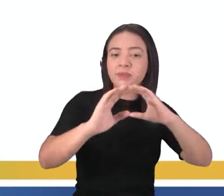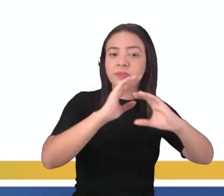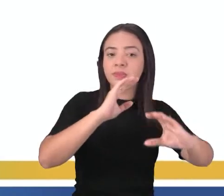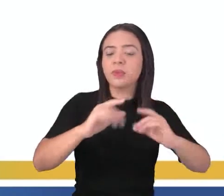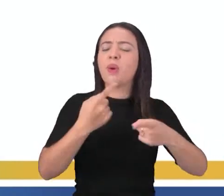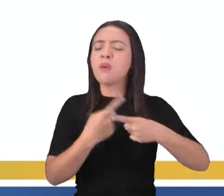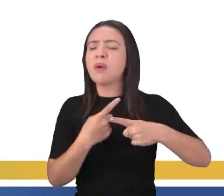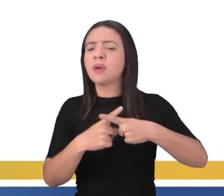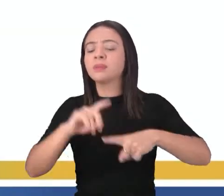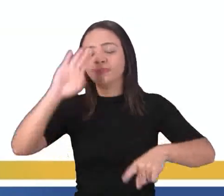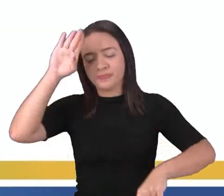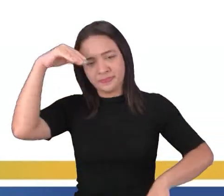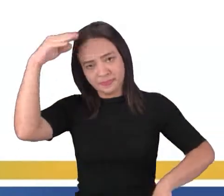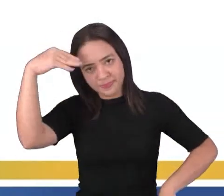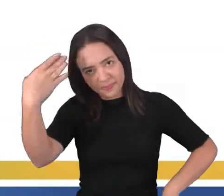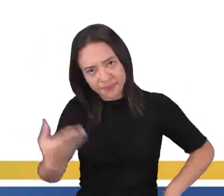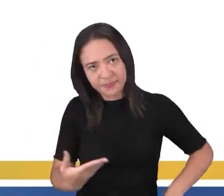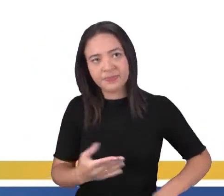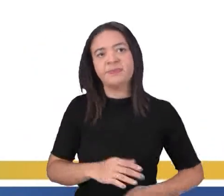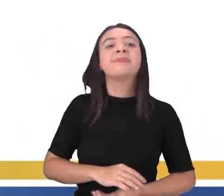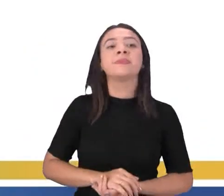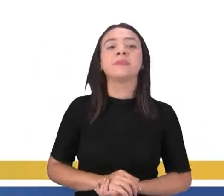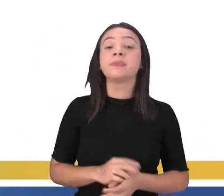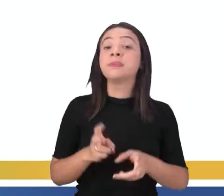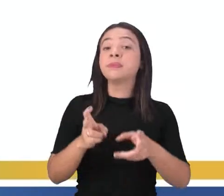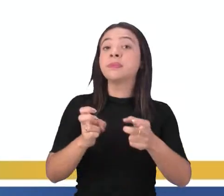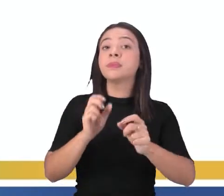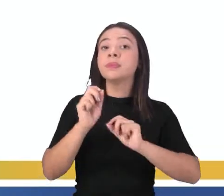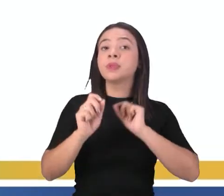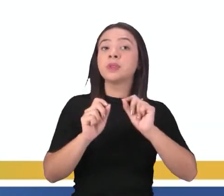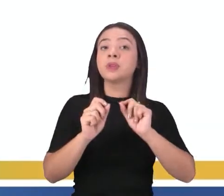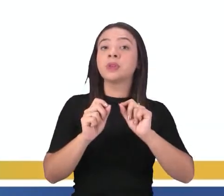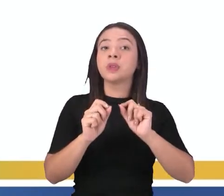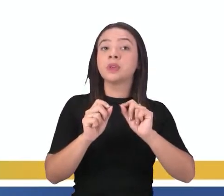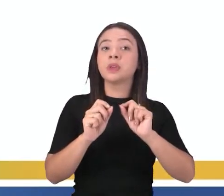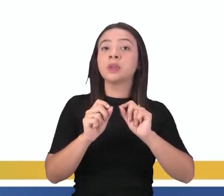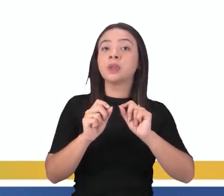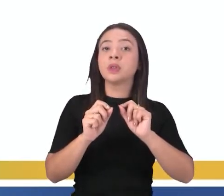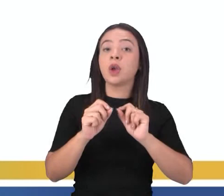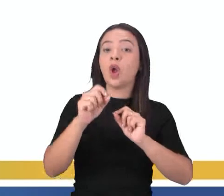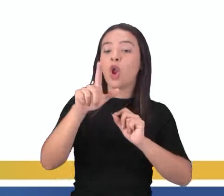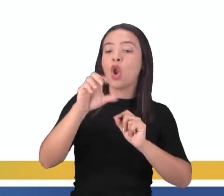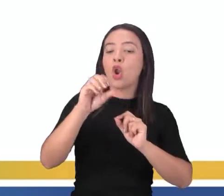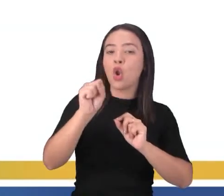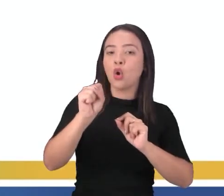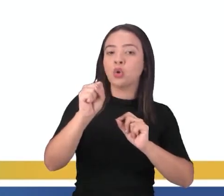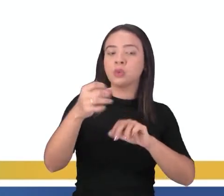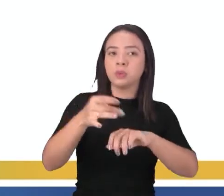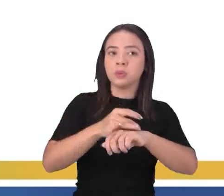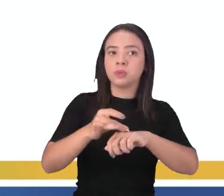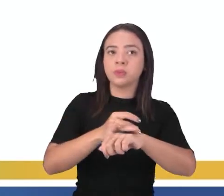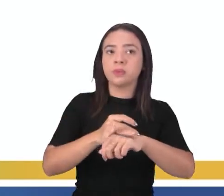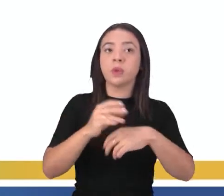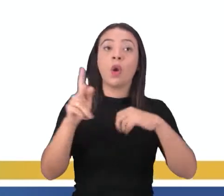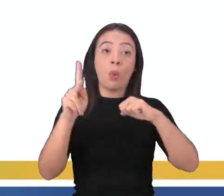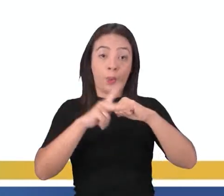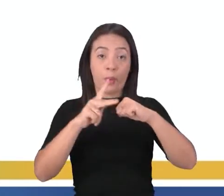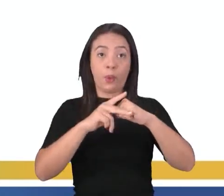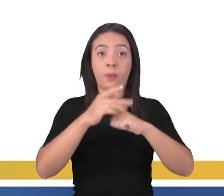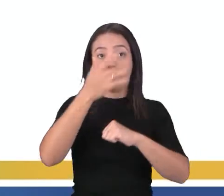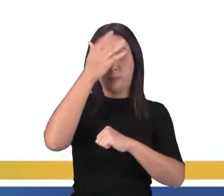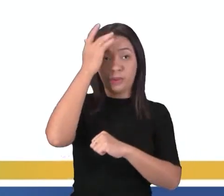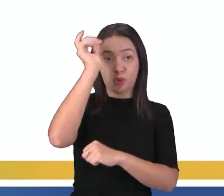fazer músicas para homenageá-los. Percebam que o los está sublinhado aí, tá? O pronome pessoal, na forma oblíqua,